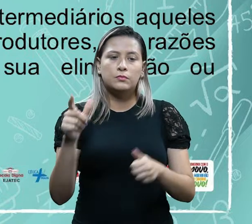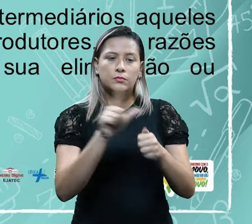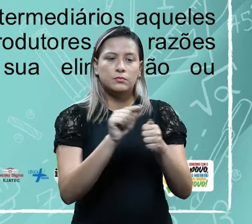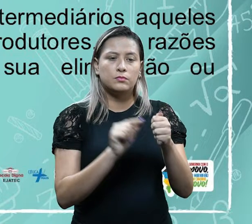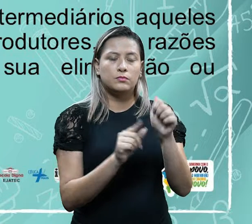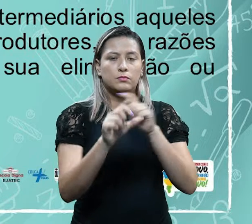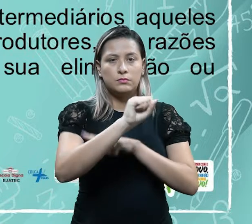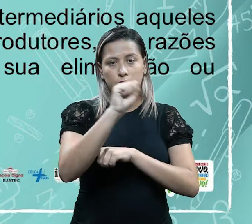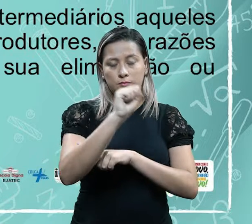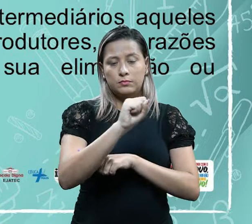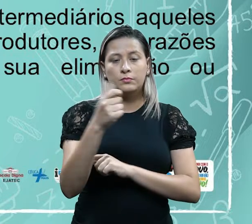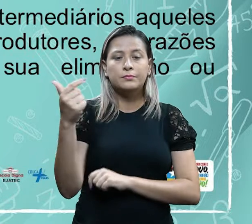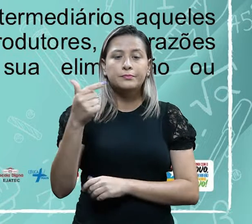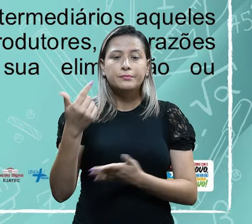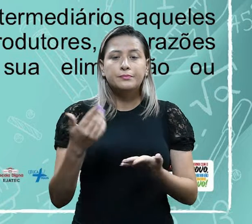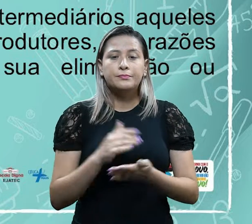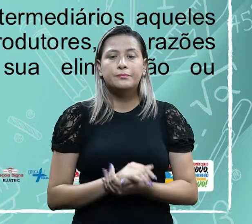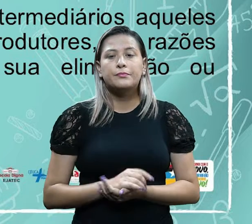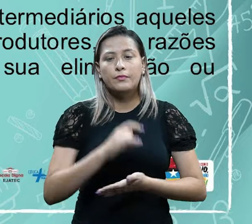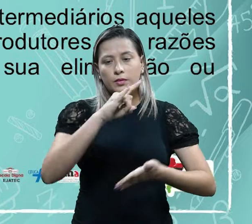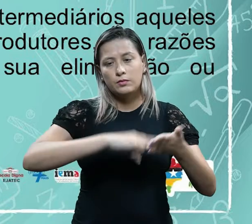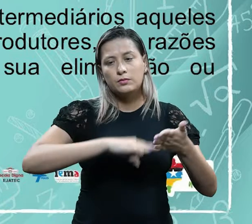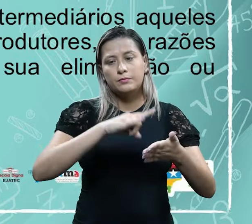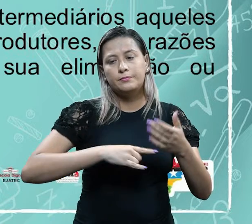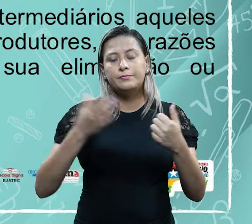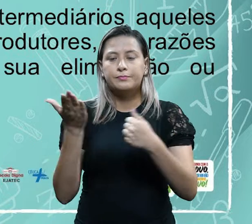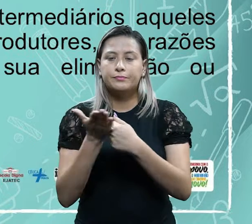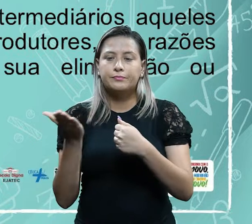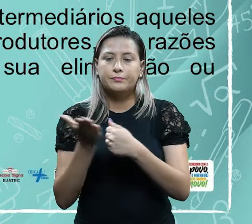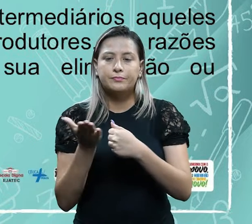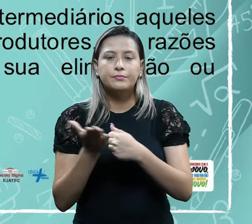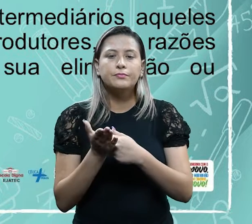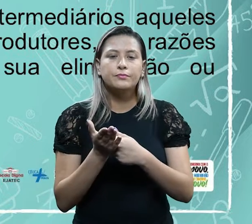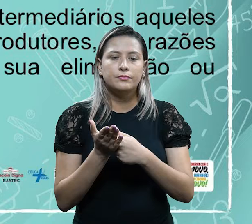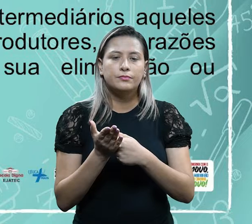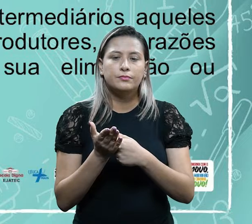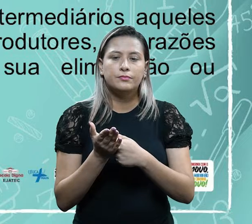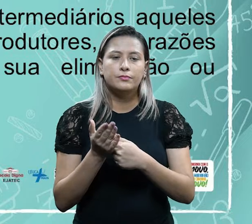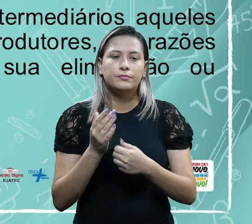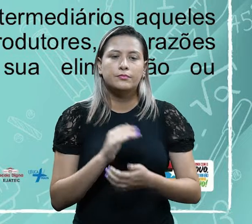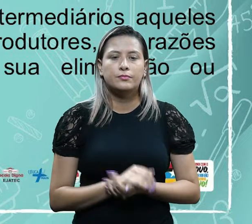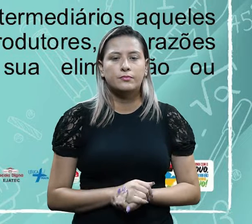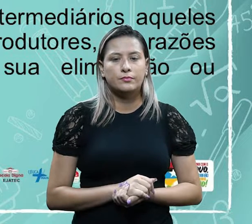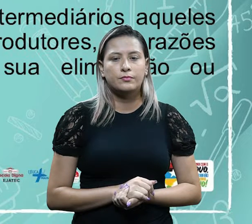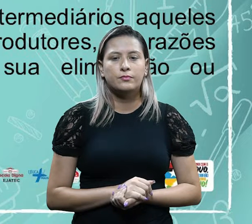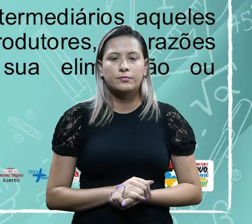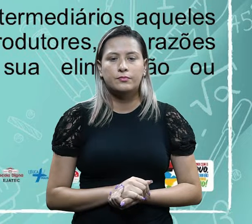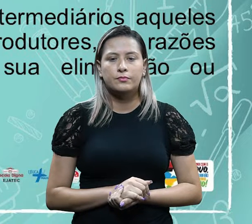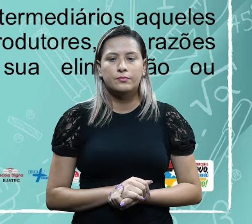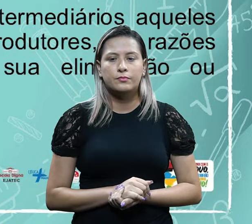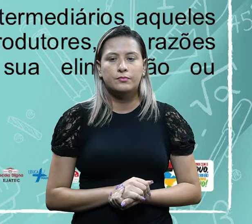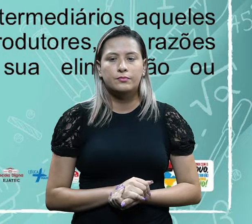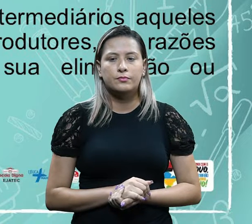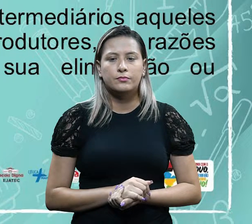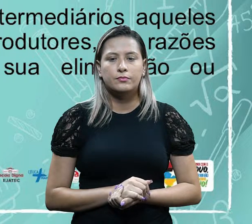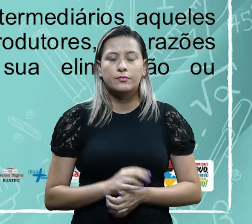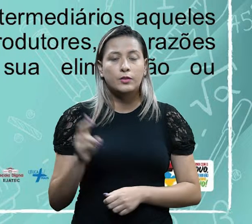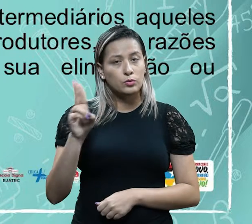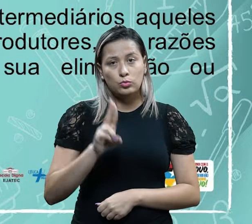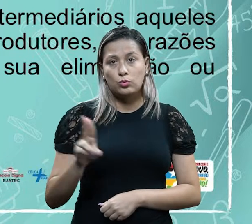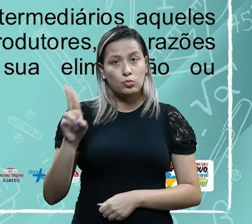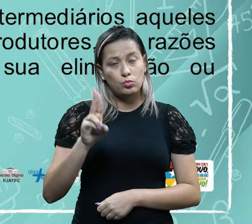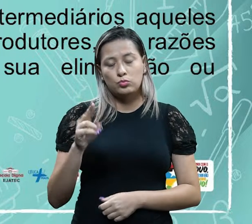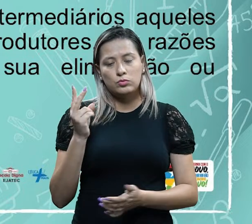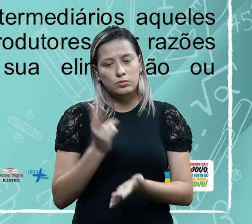2º, que diz que os arquivos intermediários, né, consideram-se documentos intermediários aqueles que, não sendo de